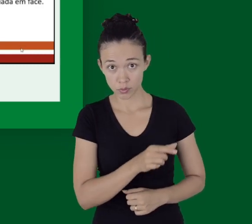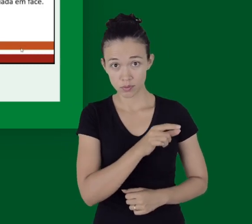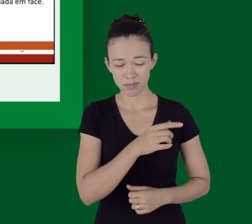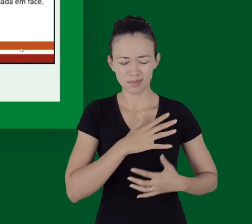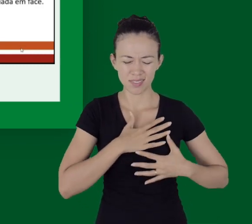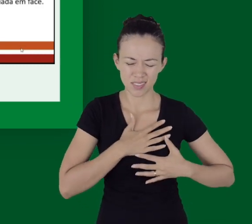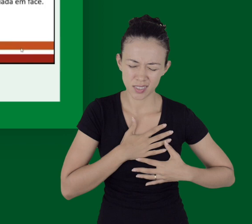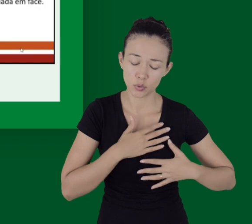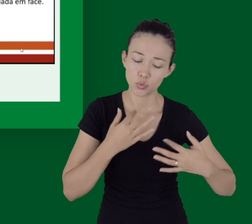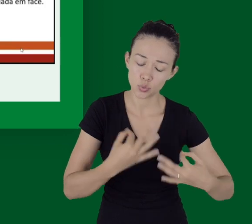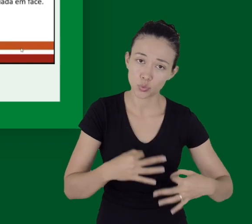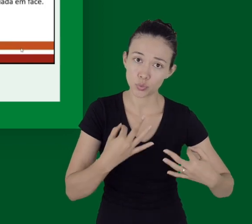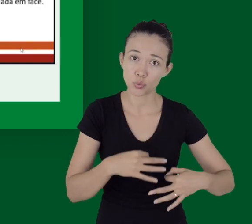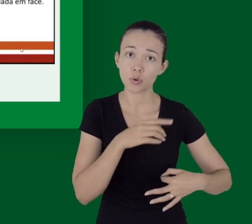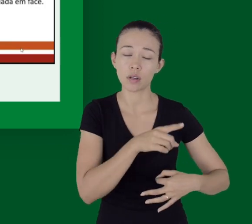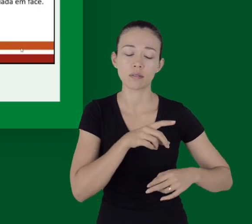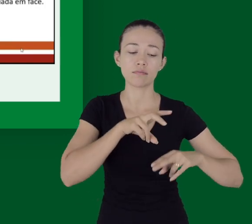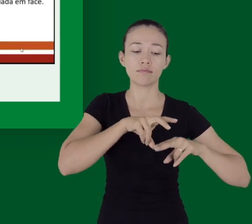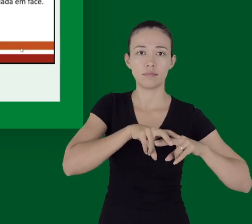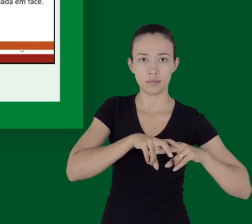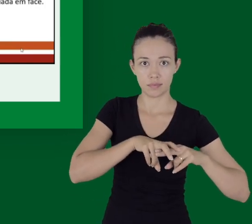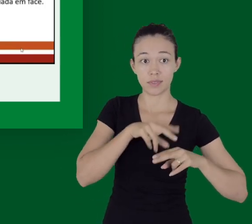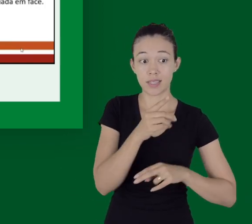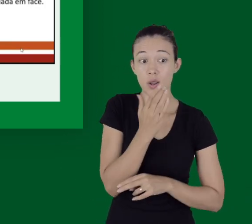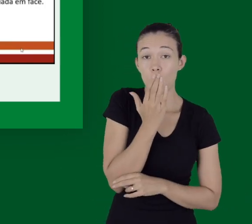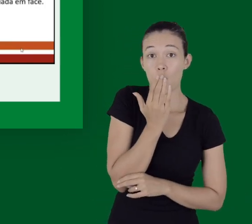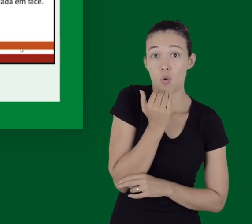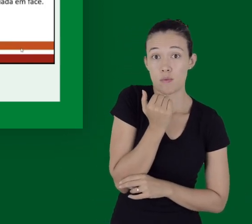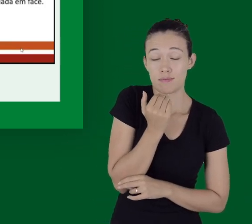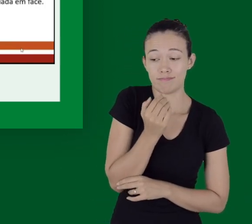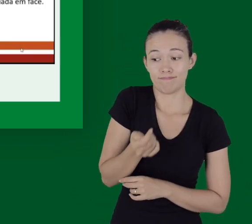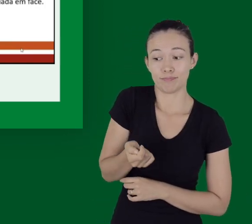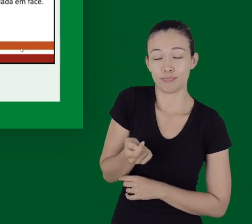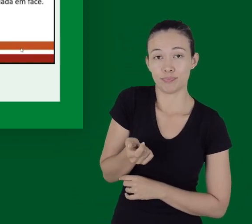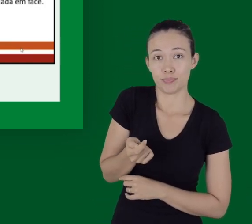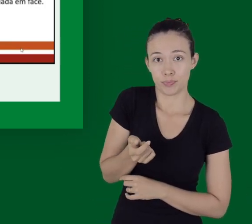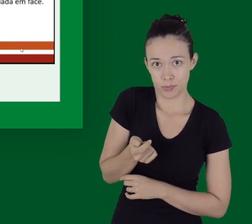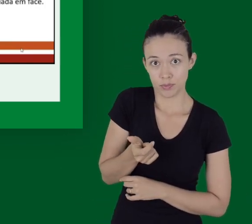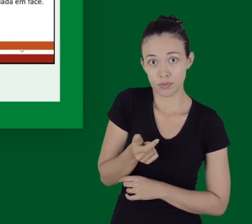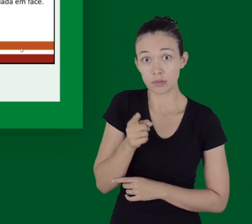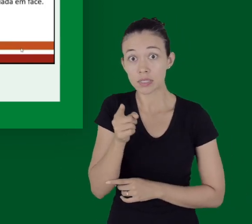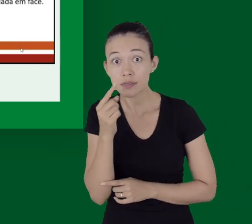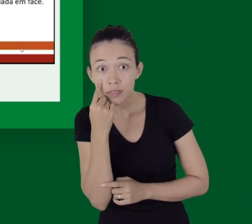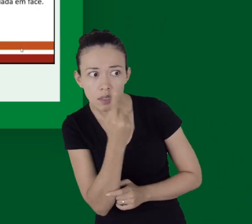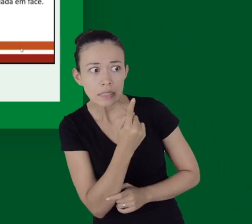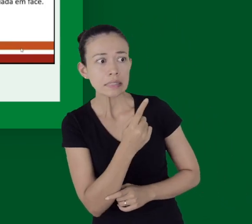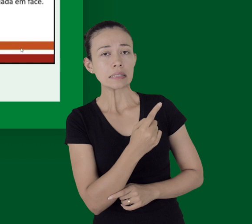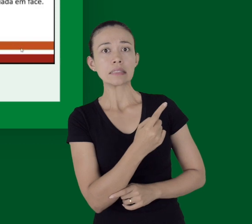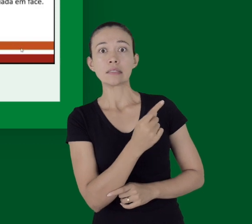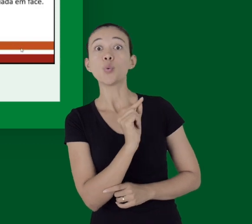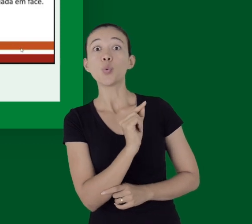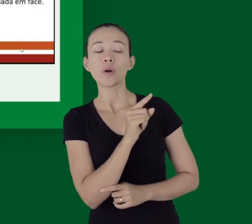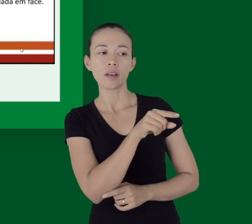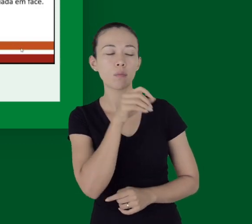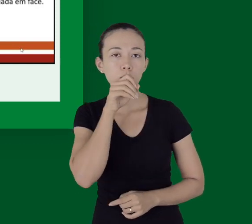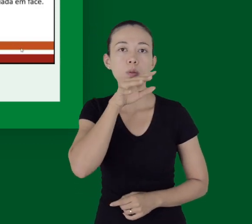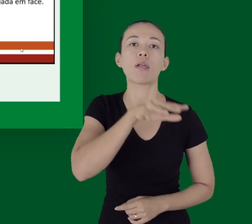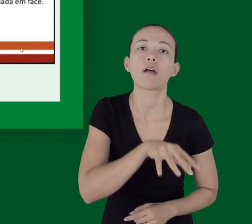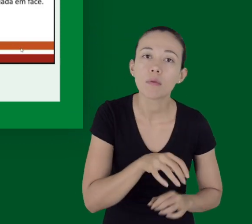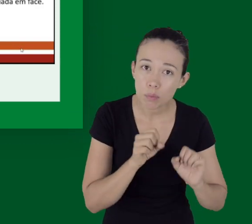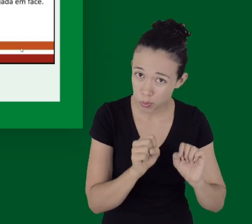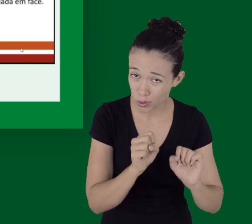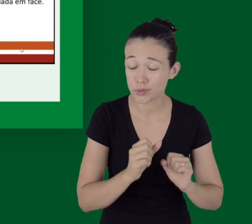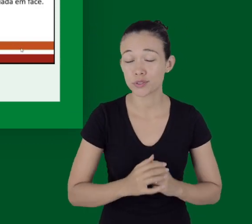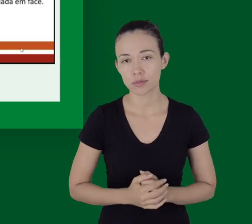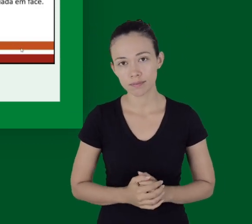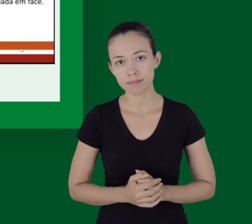repouso na hora da dor e tinha acabado de comer. Importante. Primeiro, porque você tem que ficar atento que ele pode vomitar, né? Um paciente com dor que acabou de